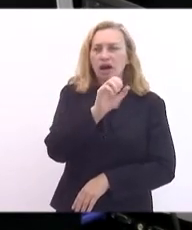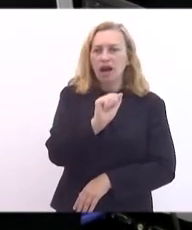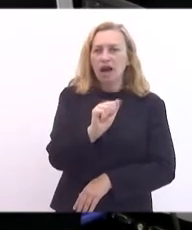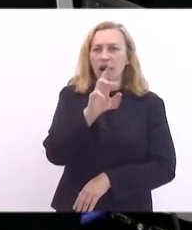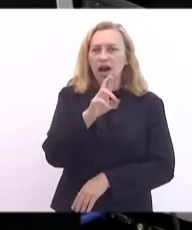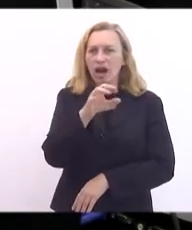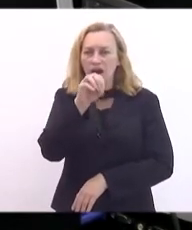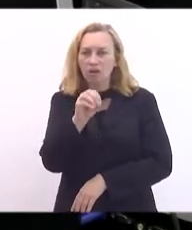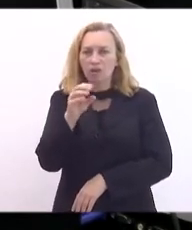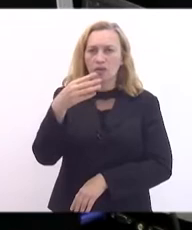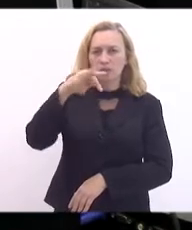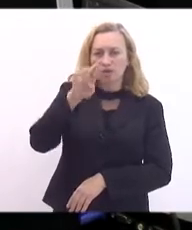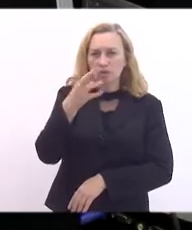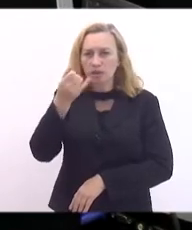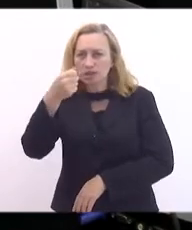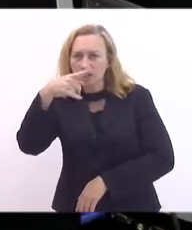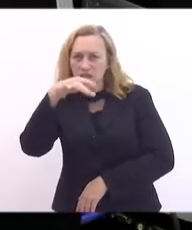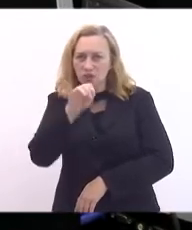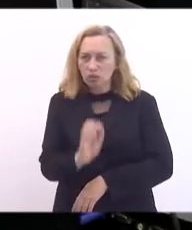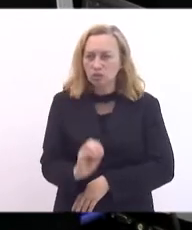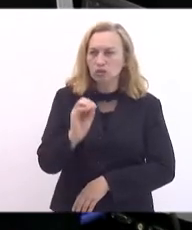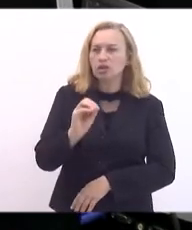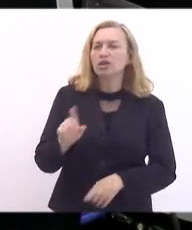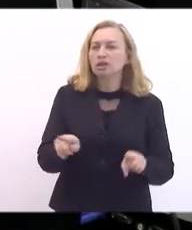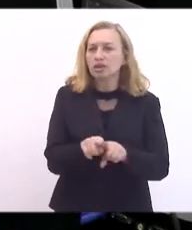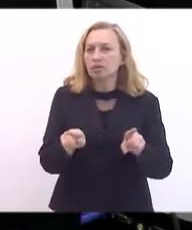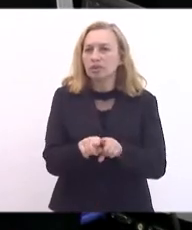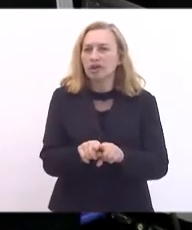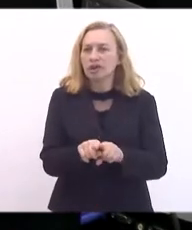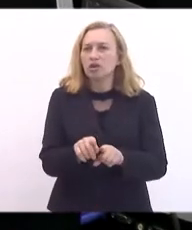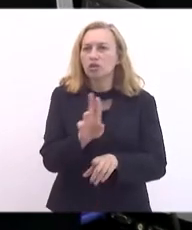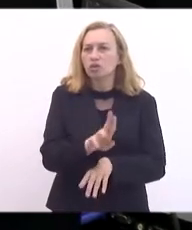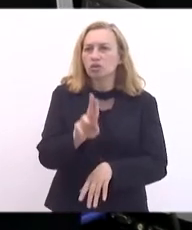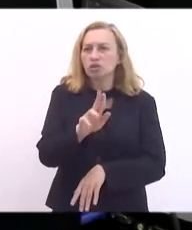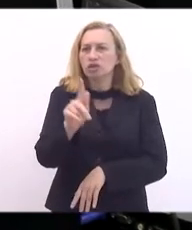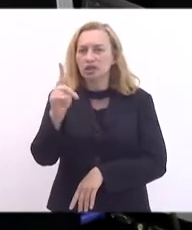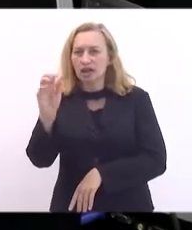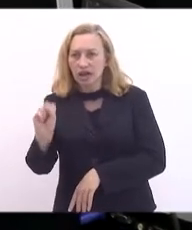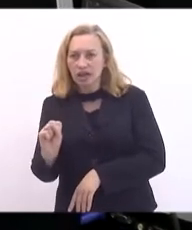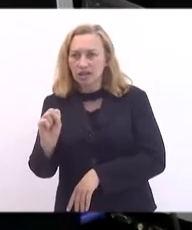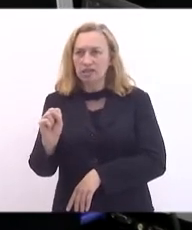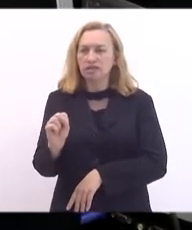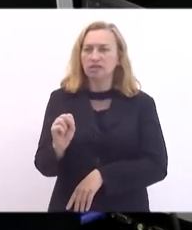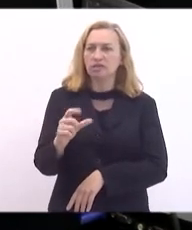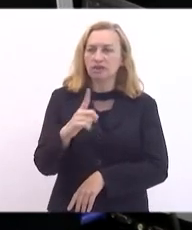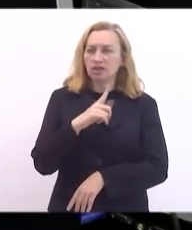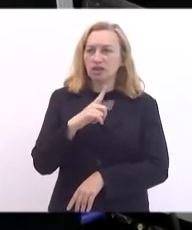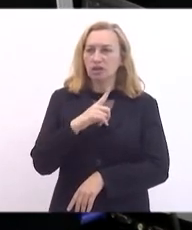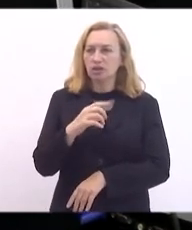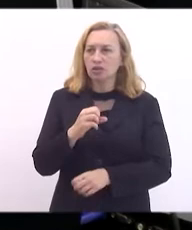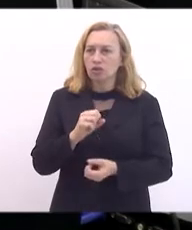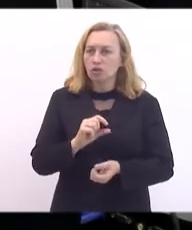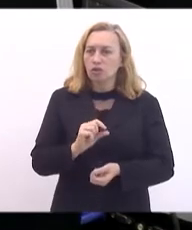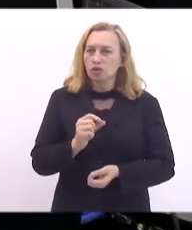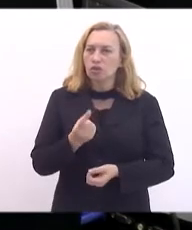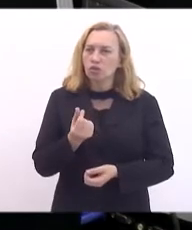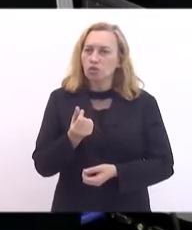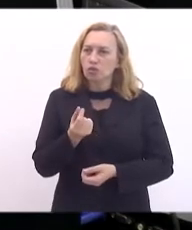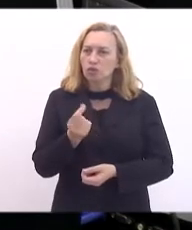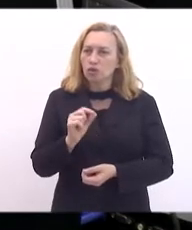dos setores mais ligados ao consumo de gás a gente vai ter um aumento da oferta de gás assim que o pólo gás Clube